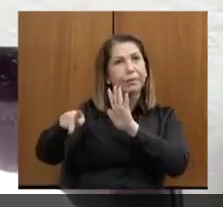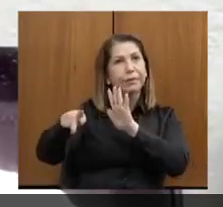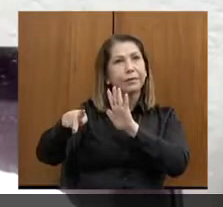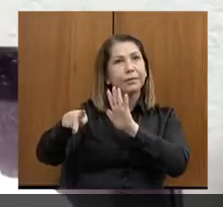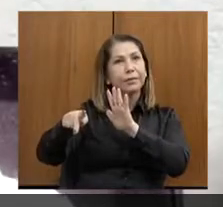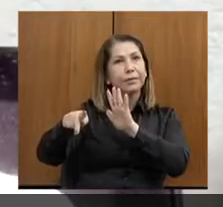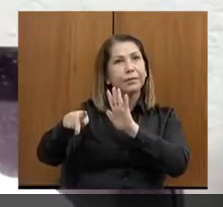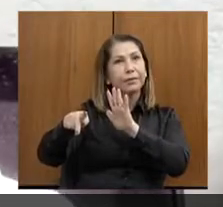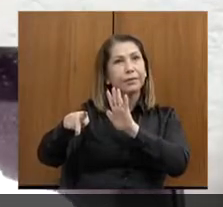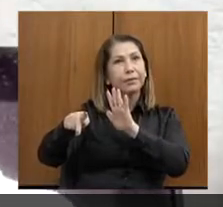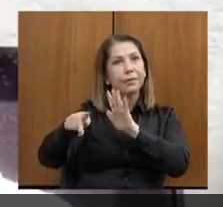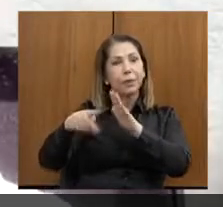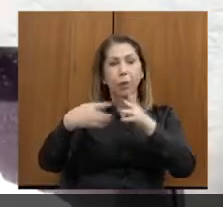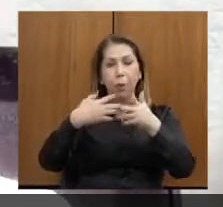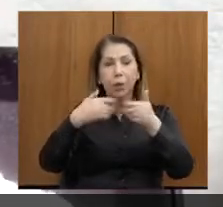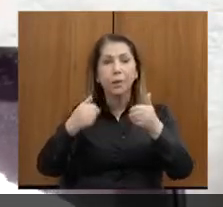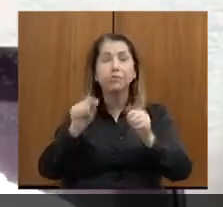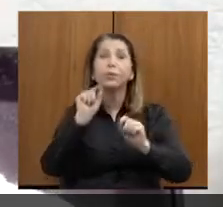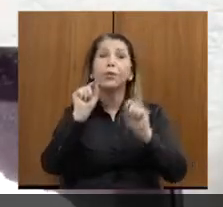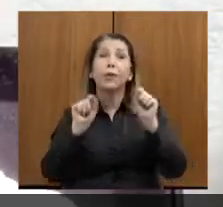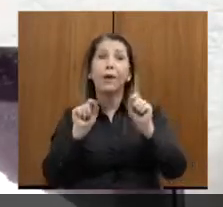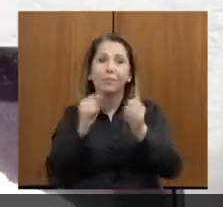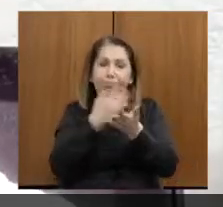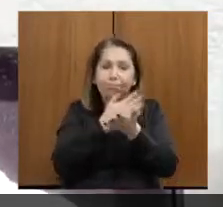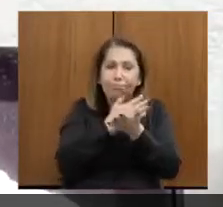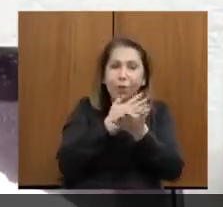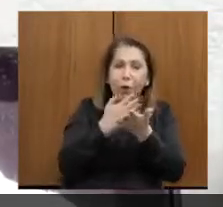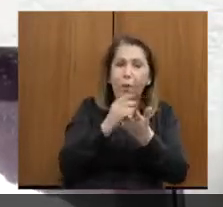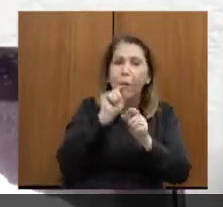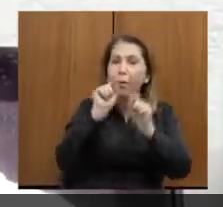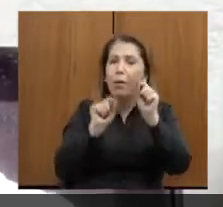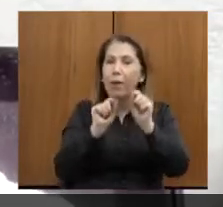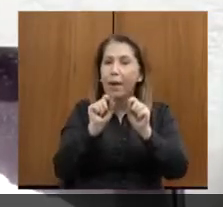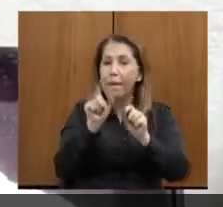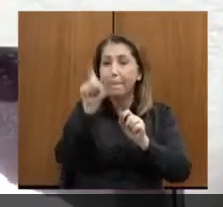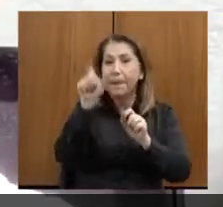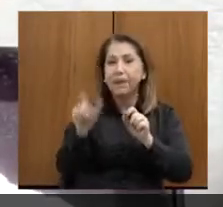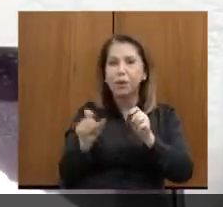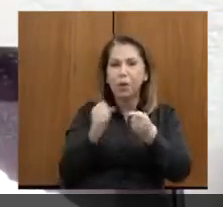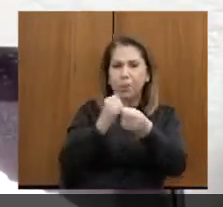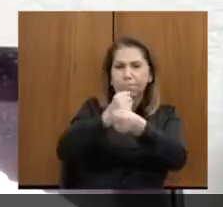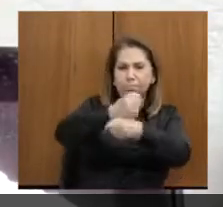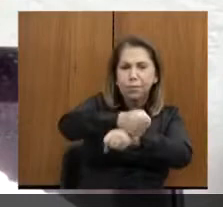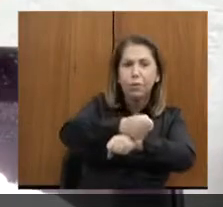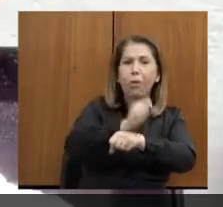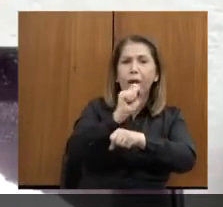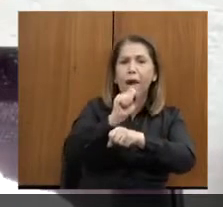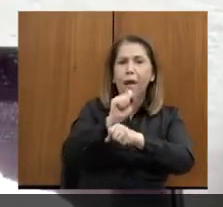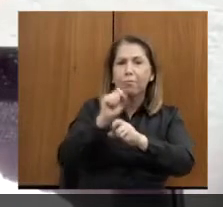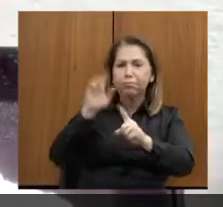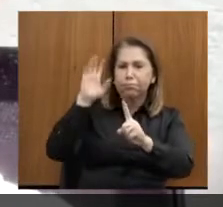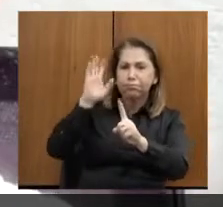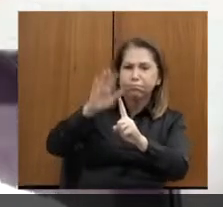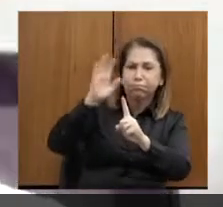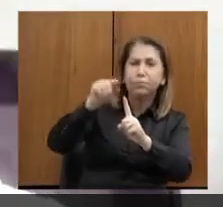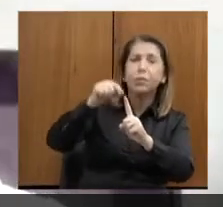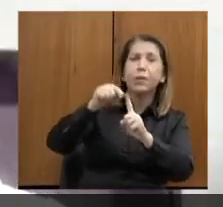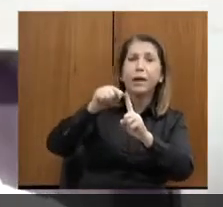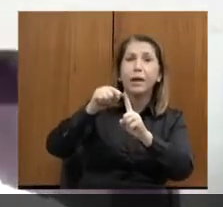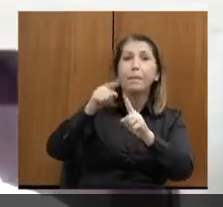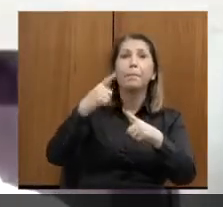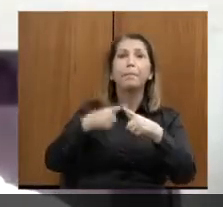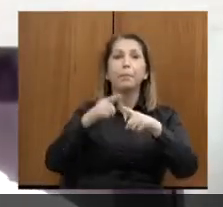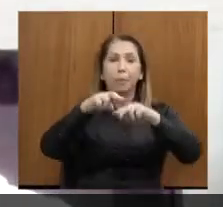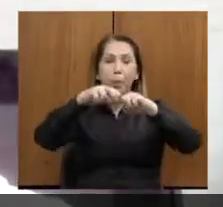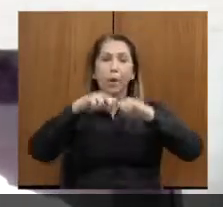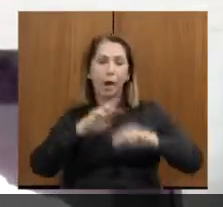algo que inaugura a história de repressão e de racismo religioso que é o assunto que nos interessa parece de baixo